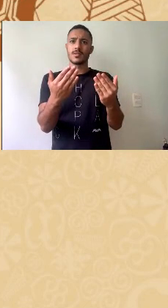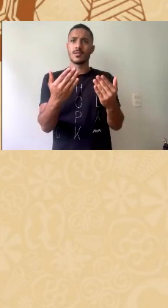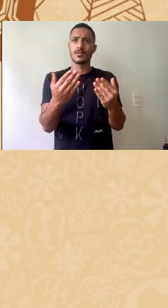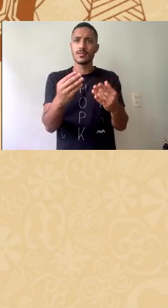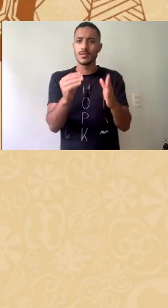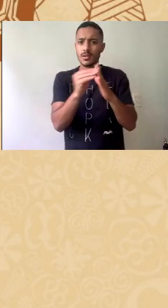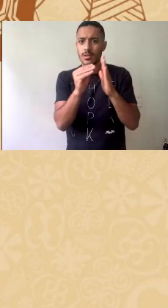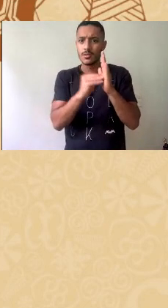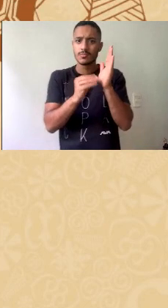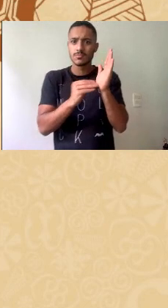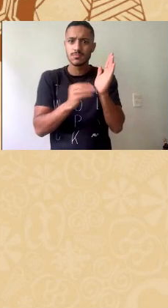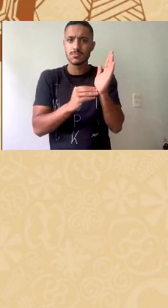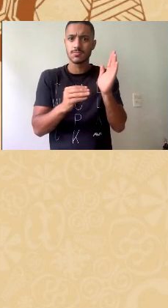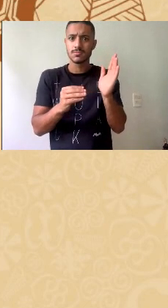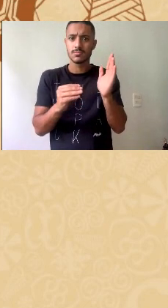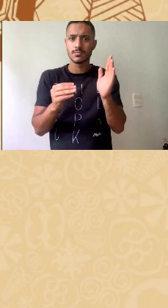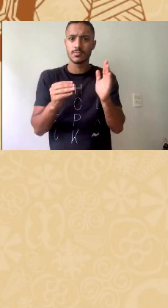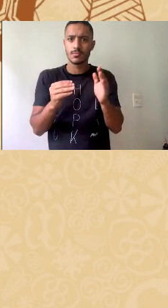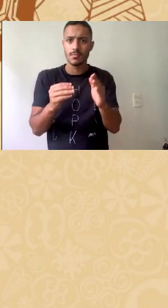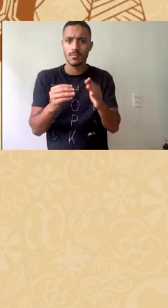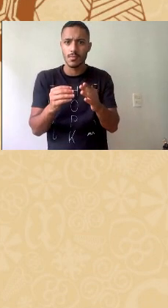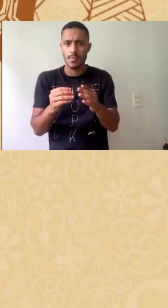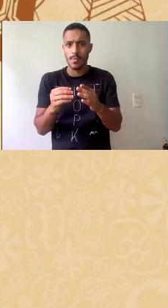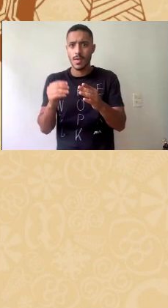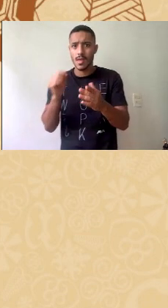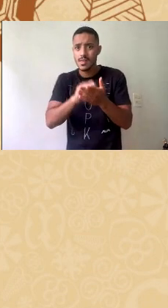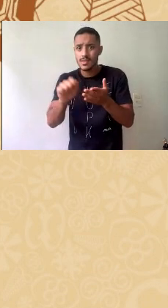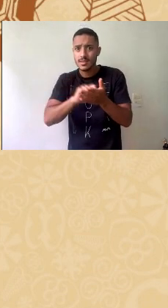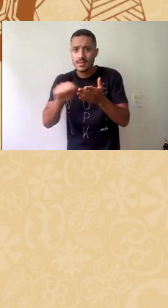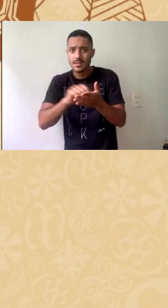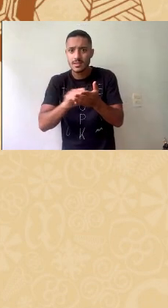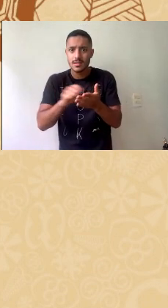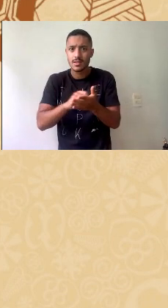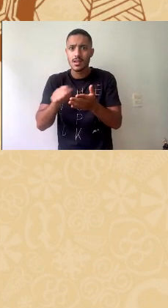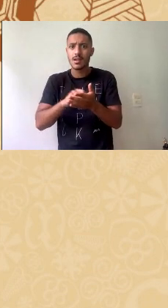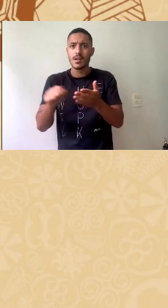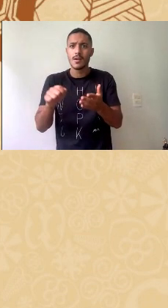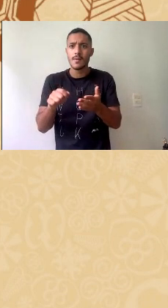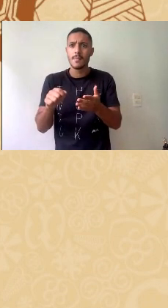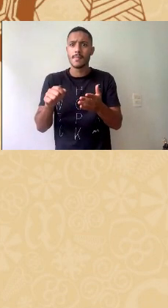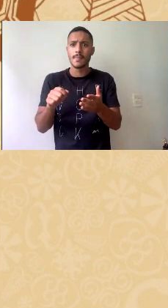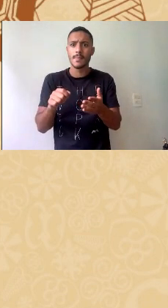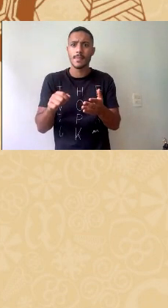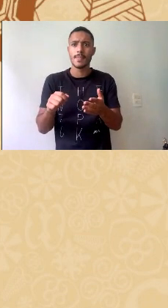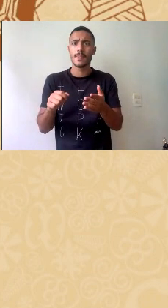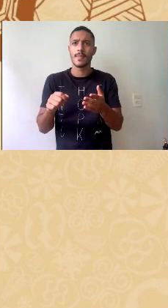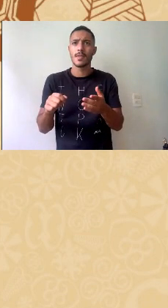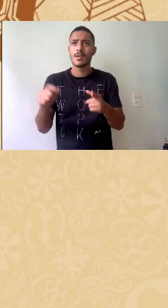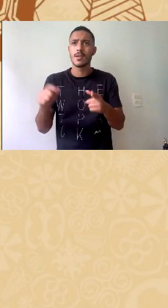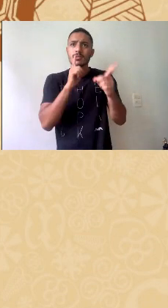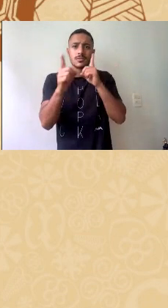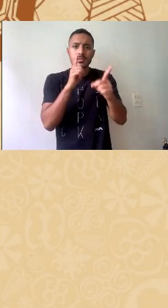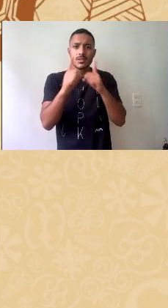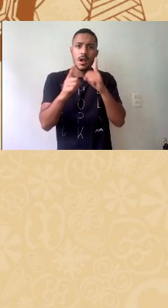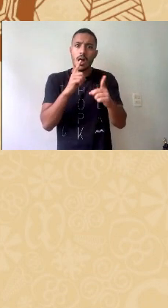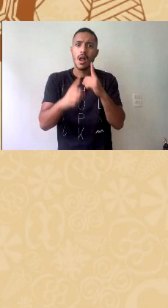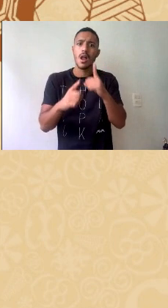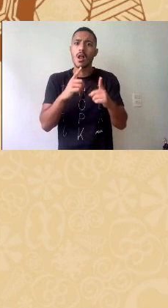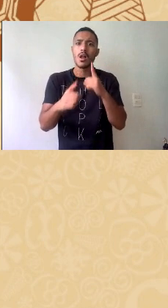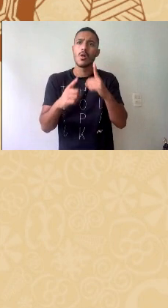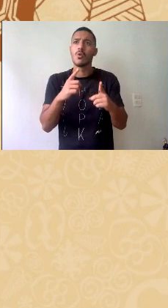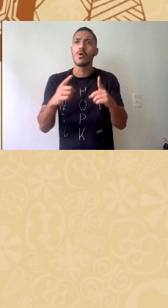certa forma, né, a escrita, né, ver, sentir, ah, Rob, não quero ver mais, tem que ver isso até o final. É, até o final.